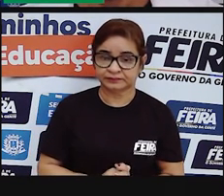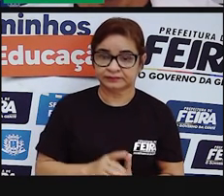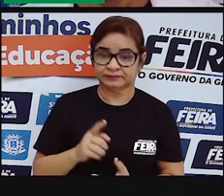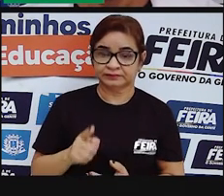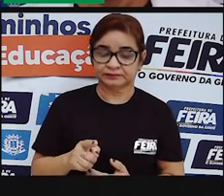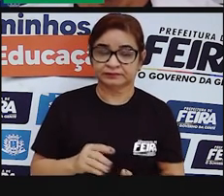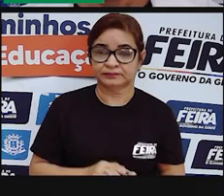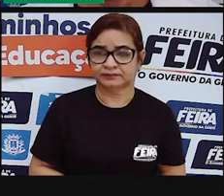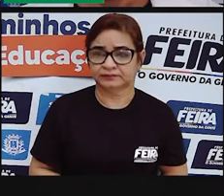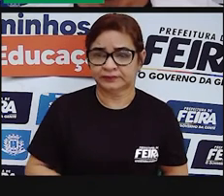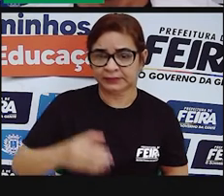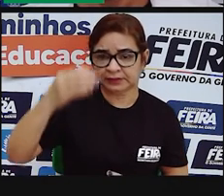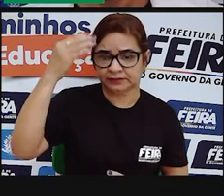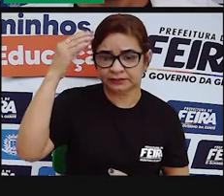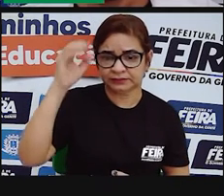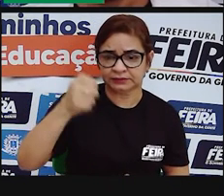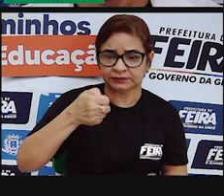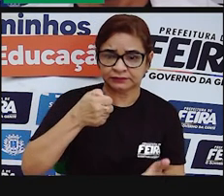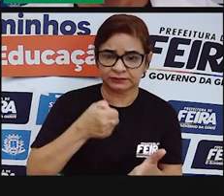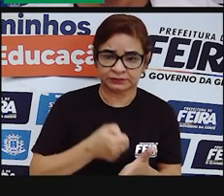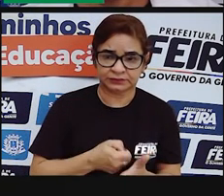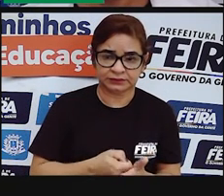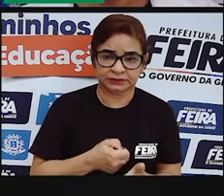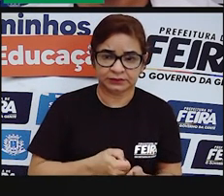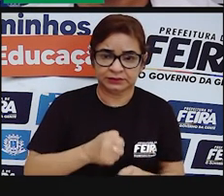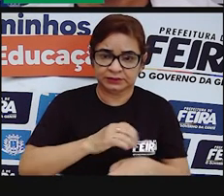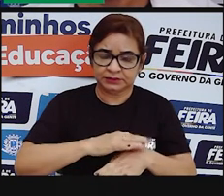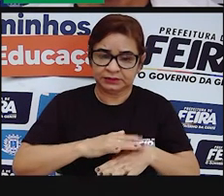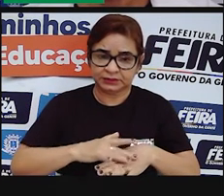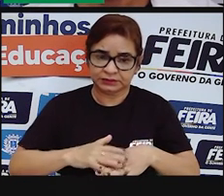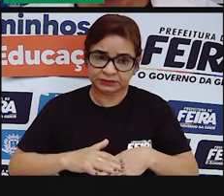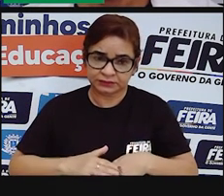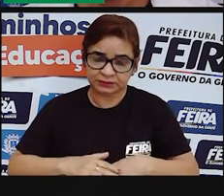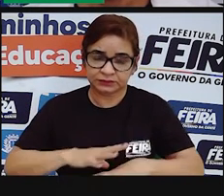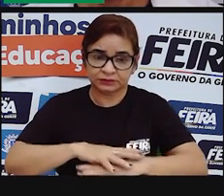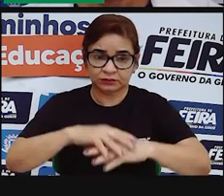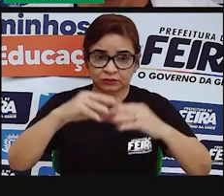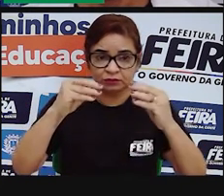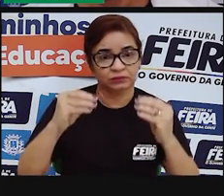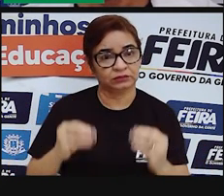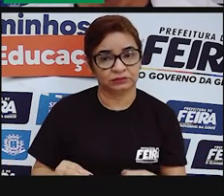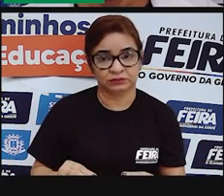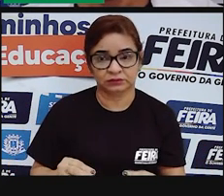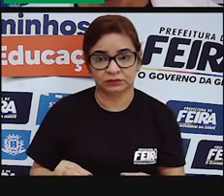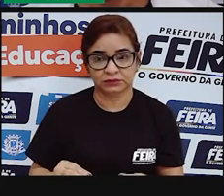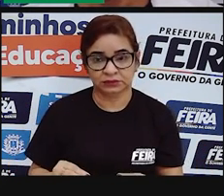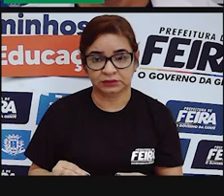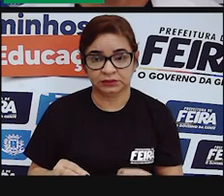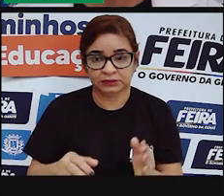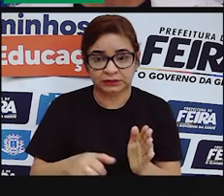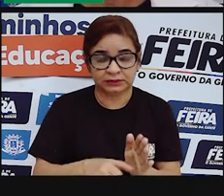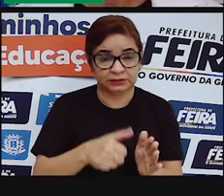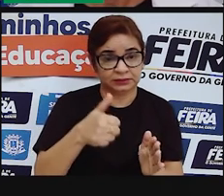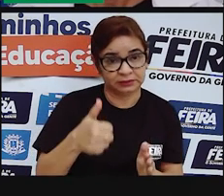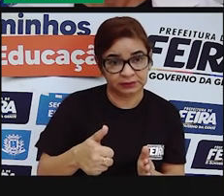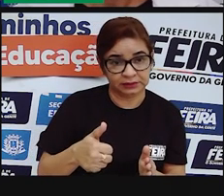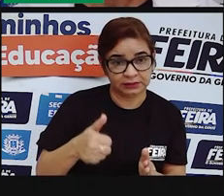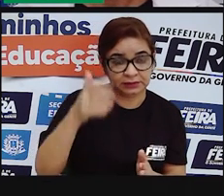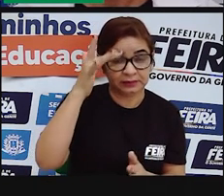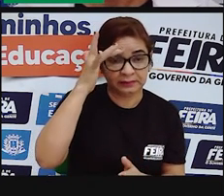Então, os cientistas afirmamos que essa doença tem